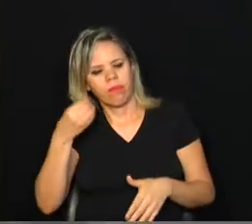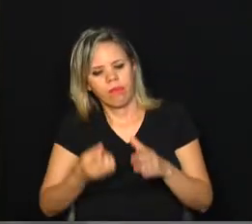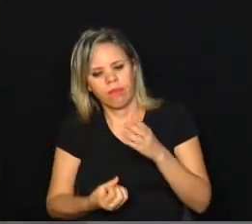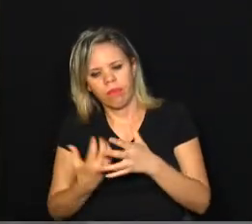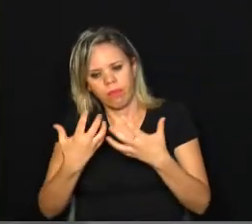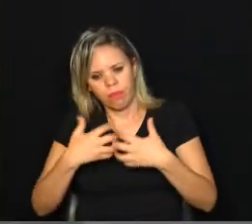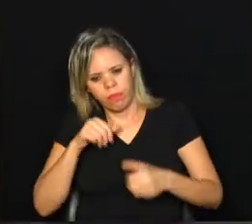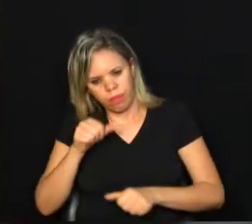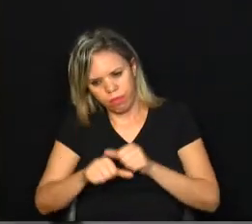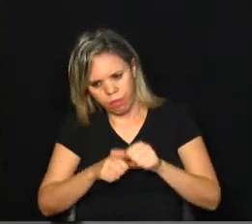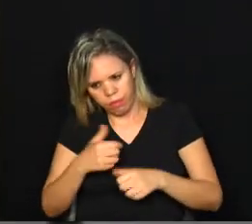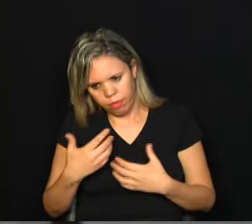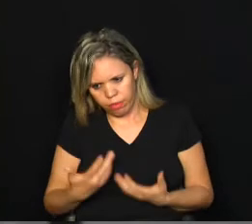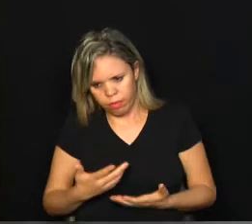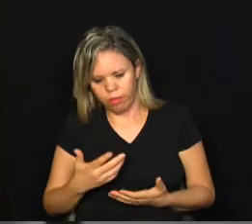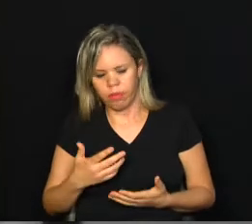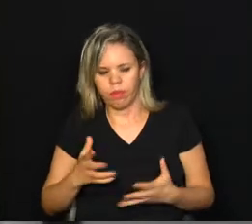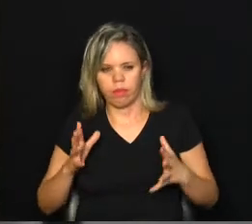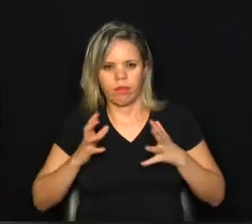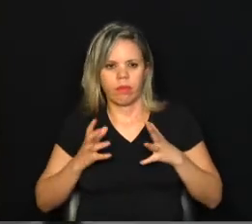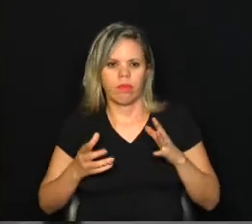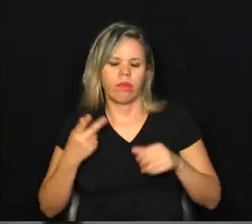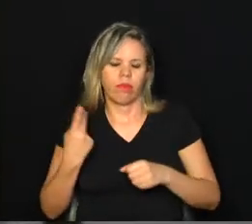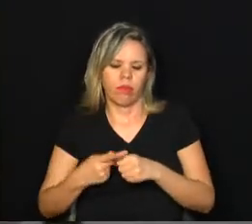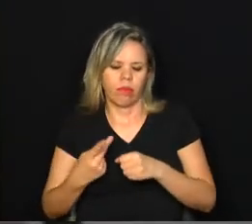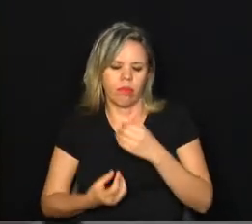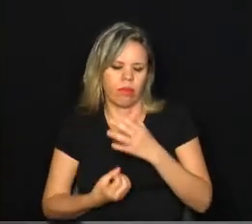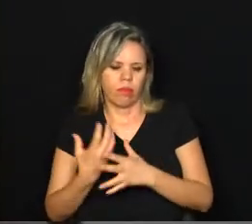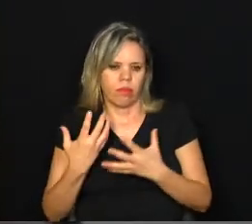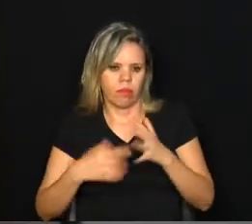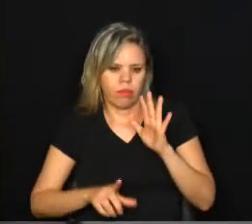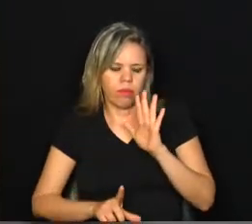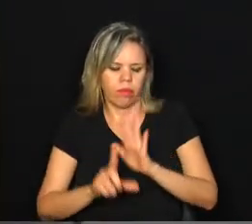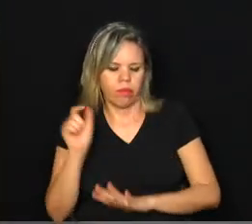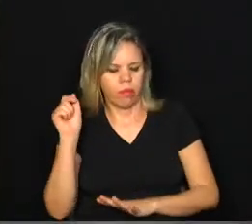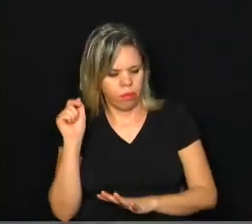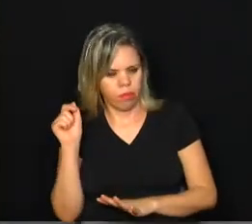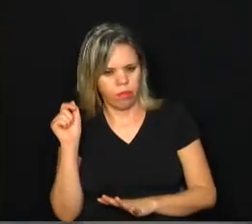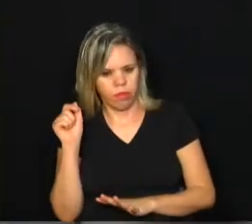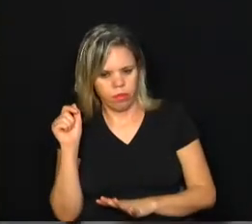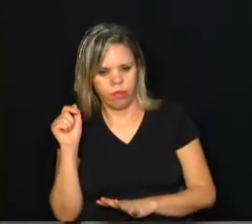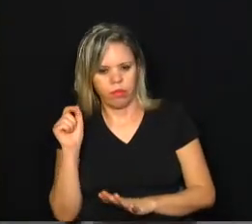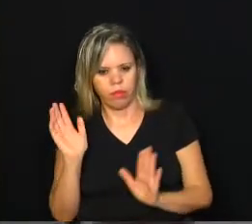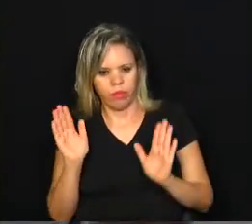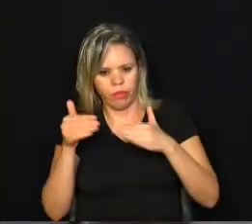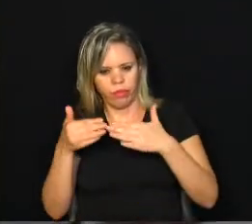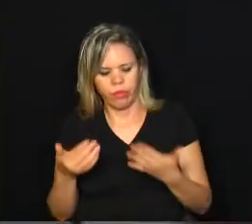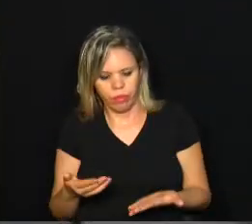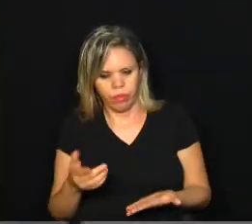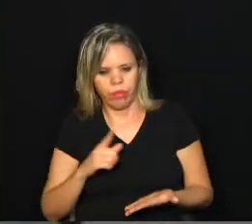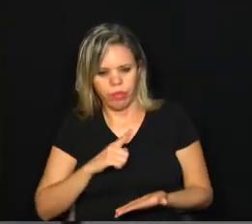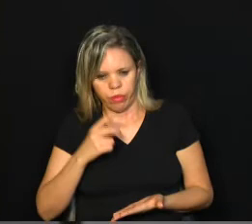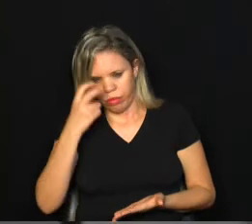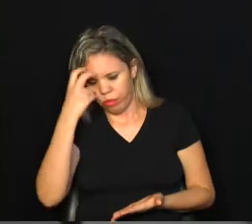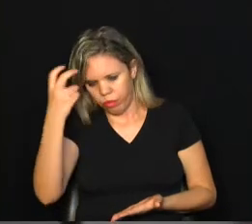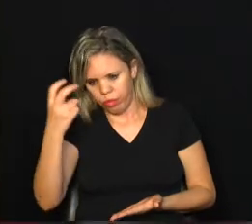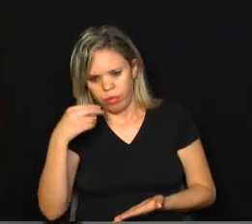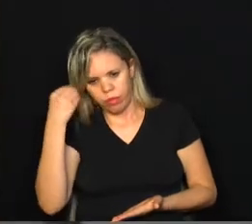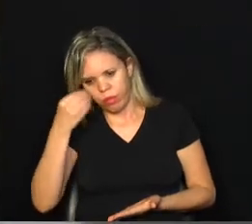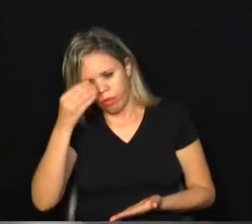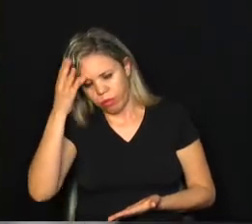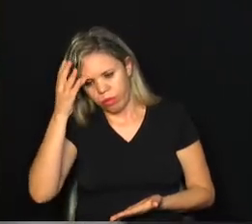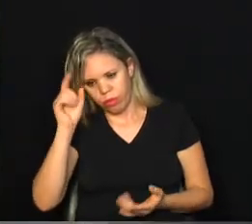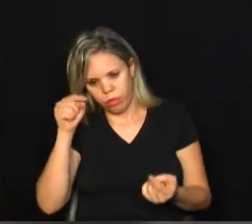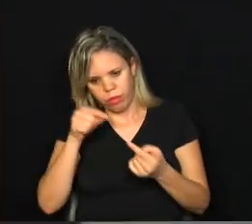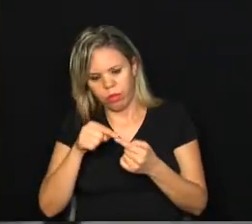na transformação das riquezas em produtos e em criar um foco que a inteligência e o conhecimento é o